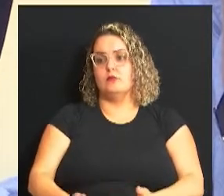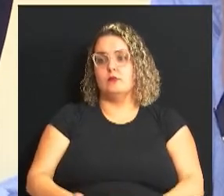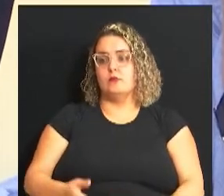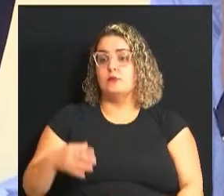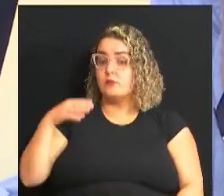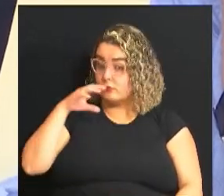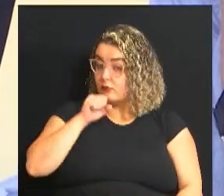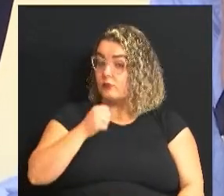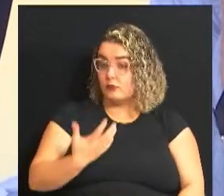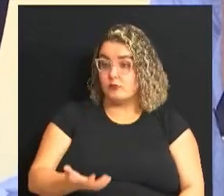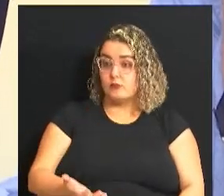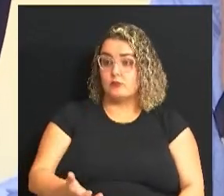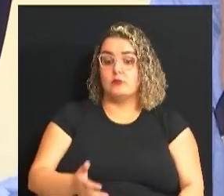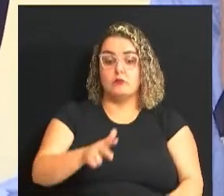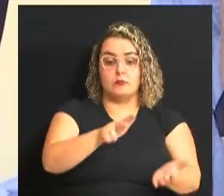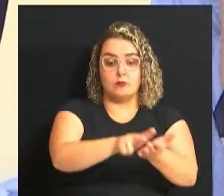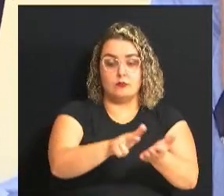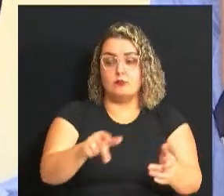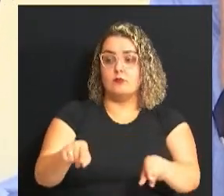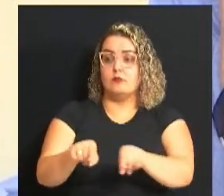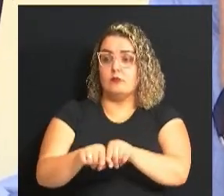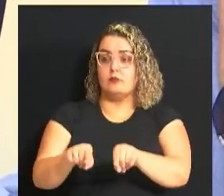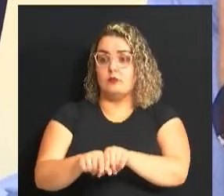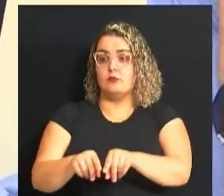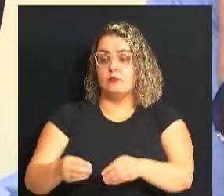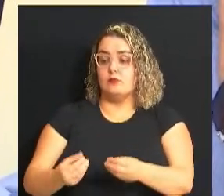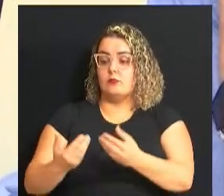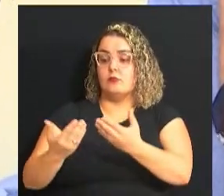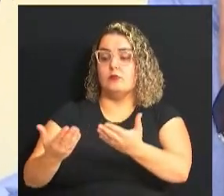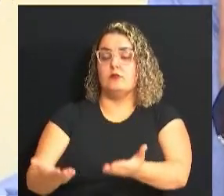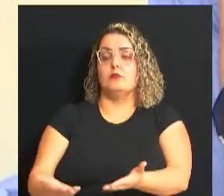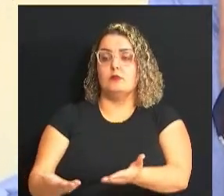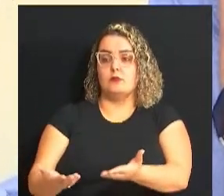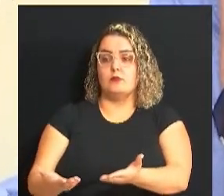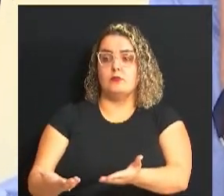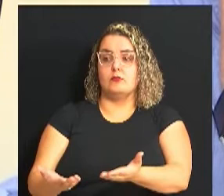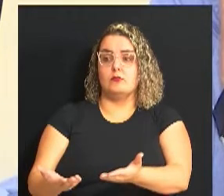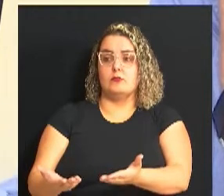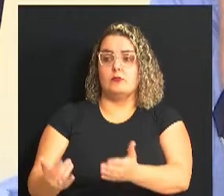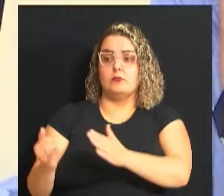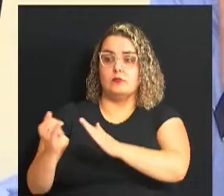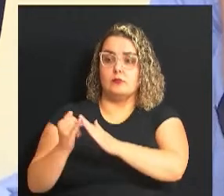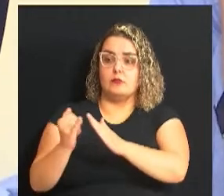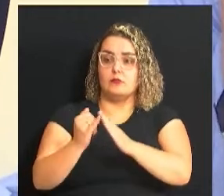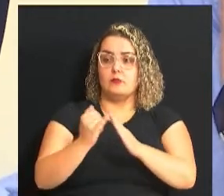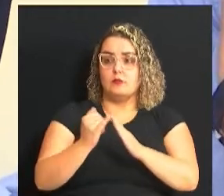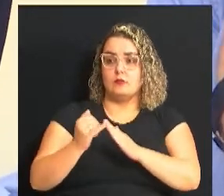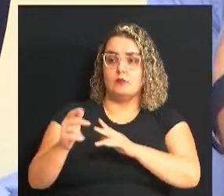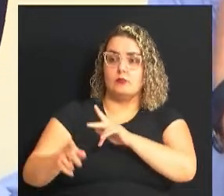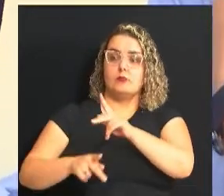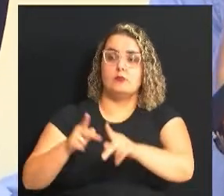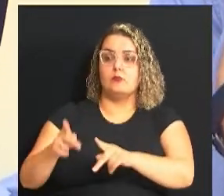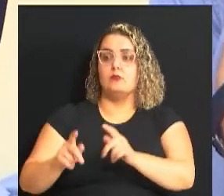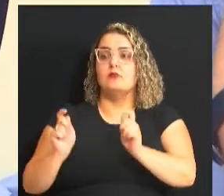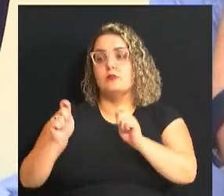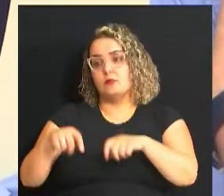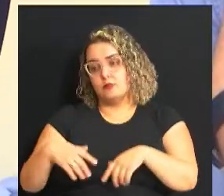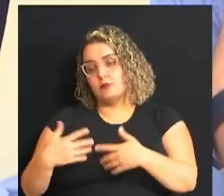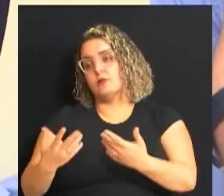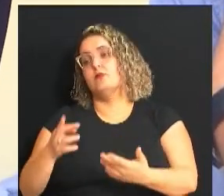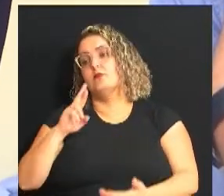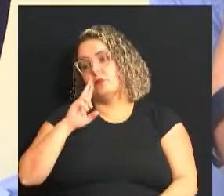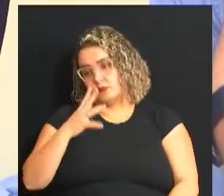frentes, né, na regularização e na oferta de imóveis para a população. É possível resolver